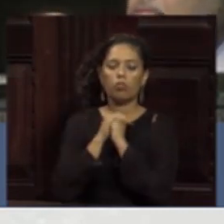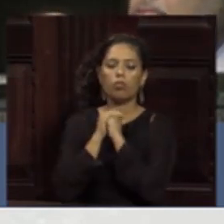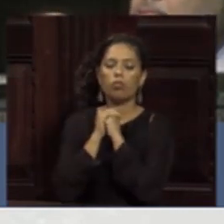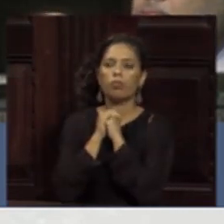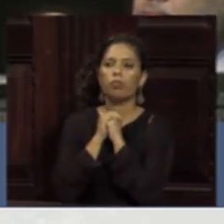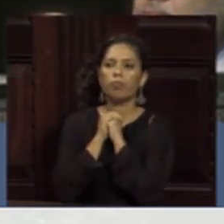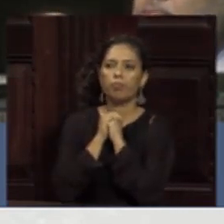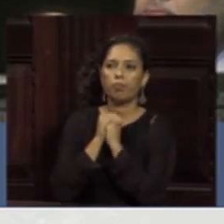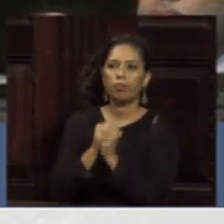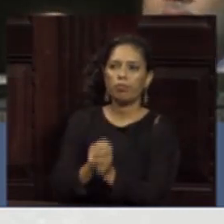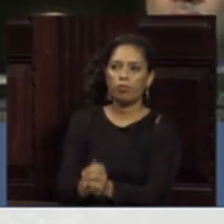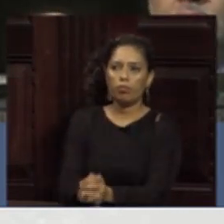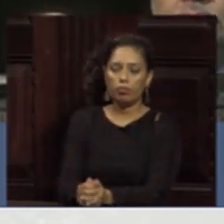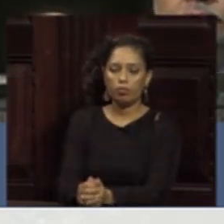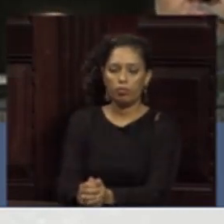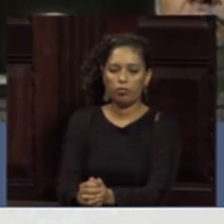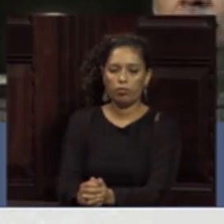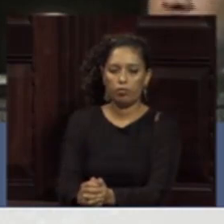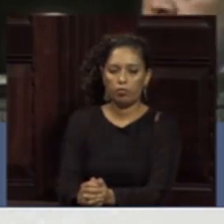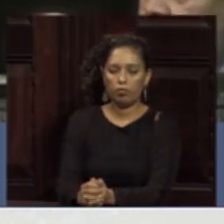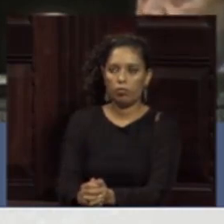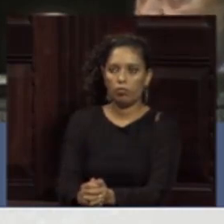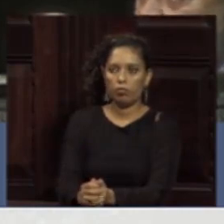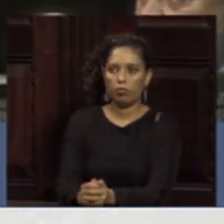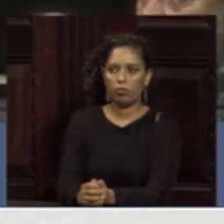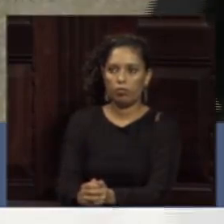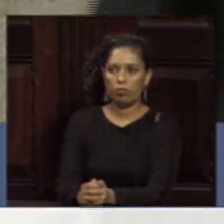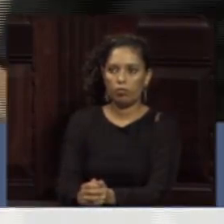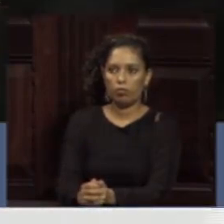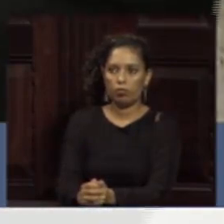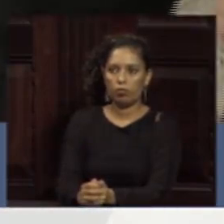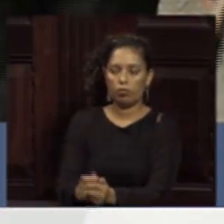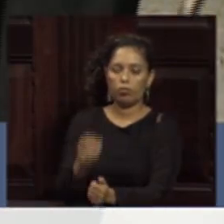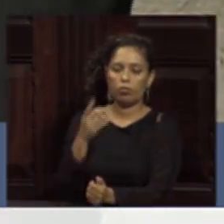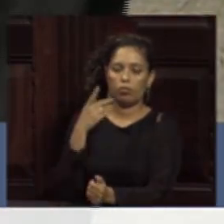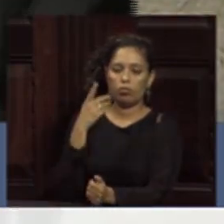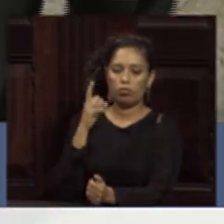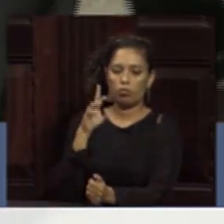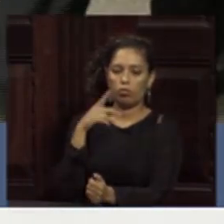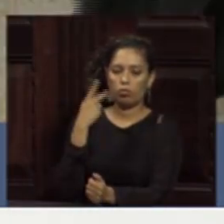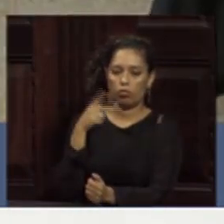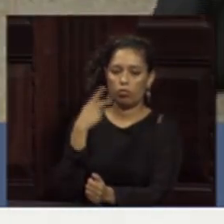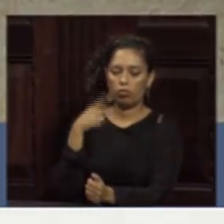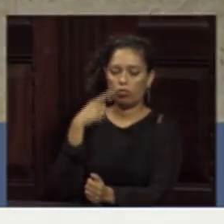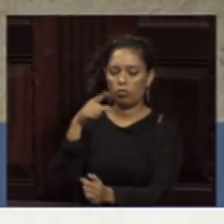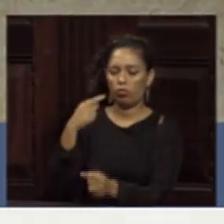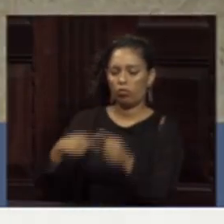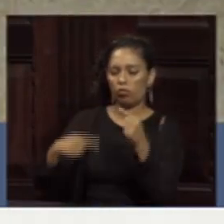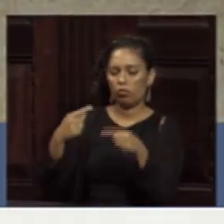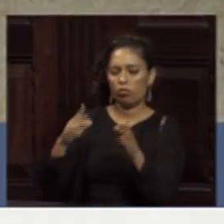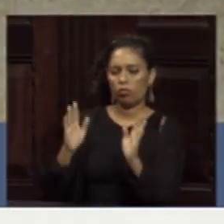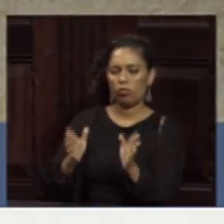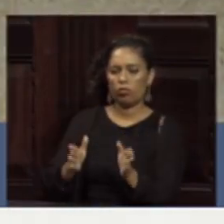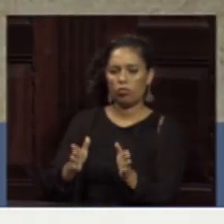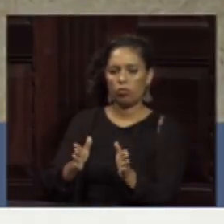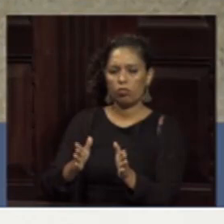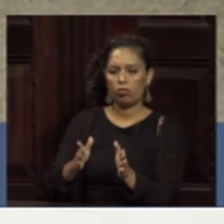uma questão de ordem. Pois não, deputado dos Paulo. O senhor já discutiu o